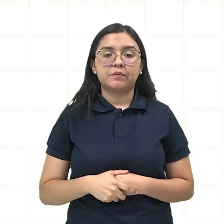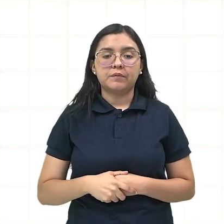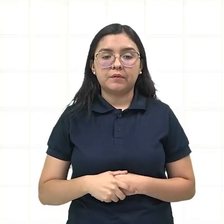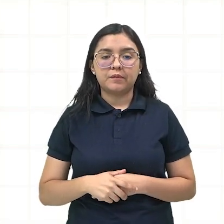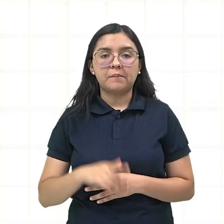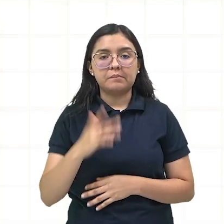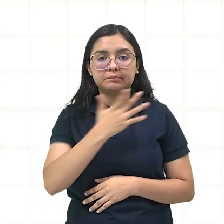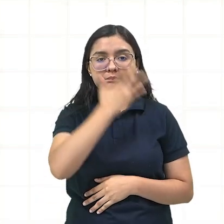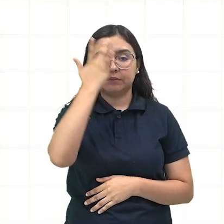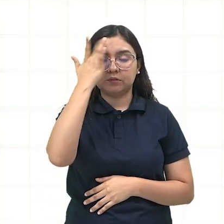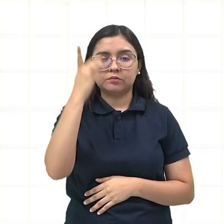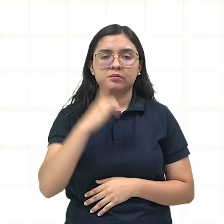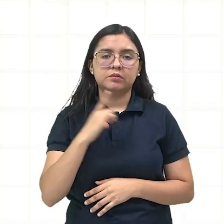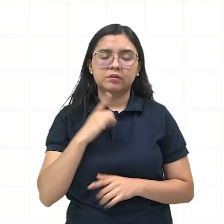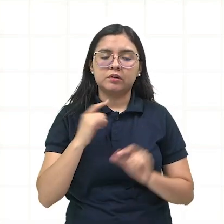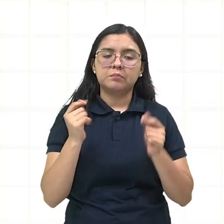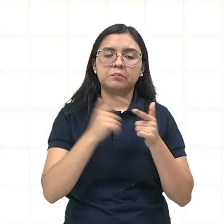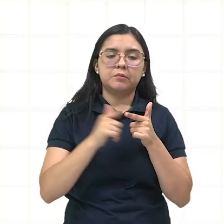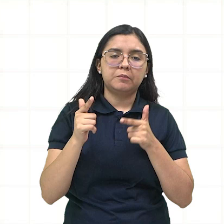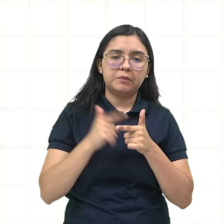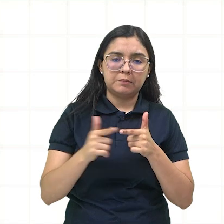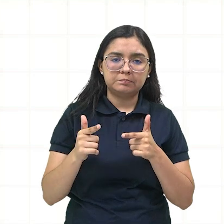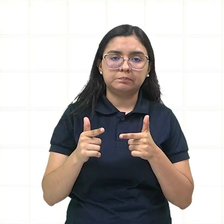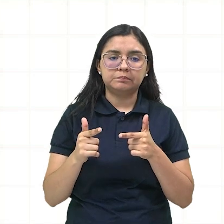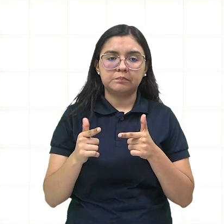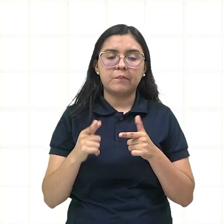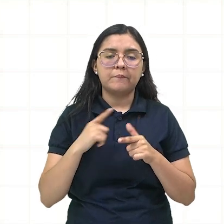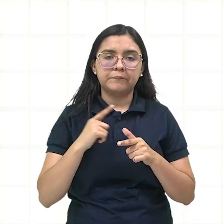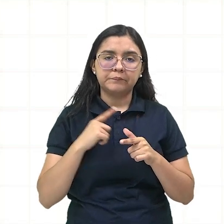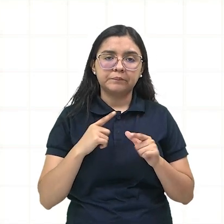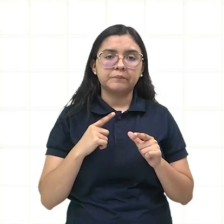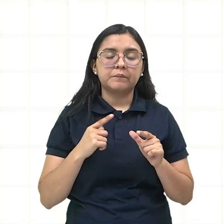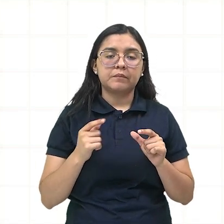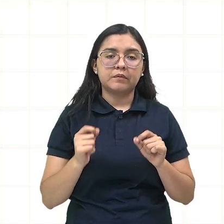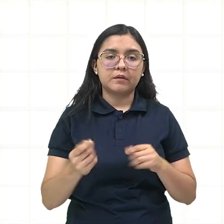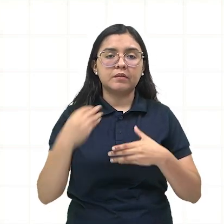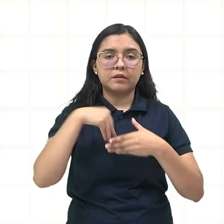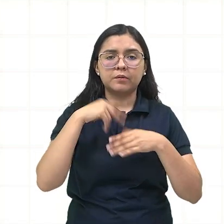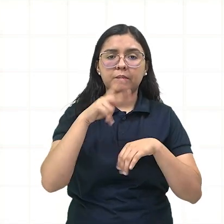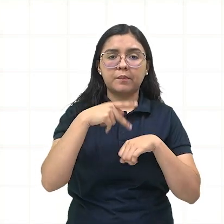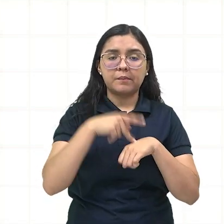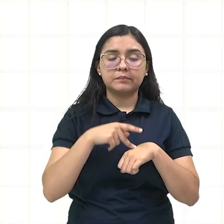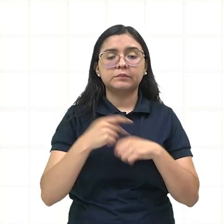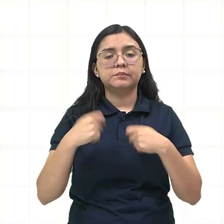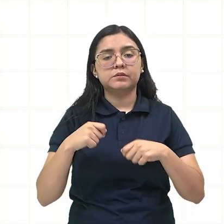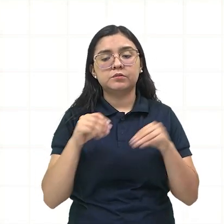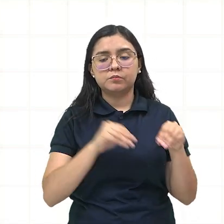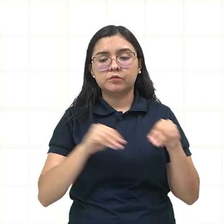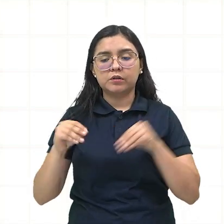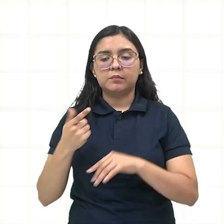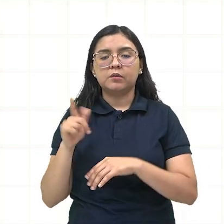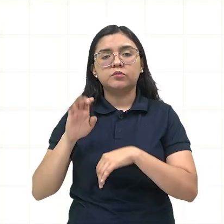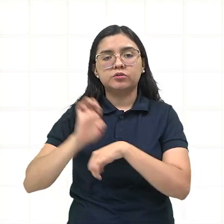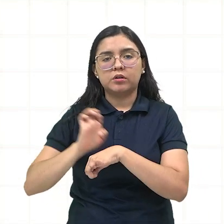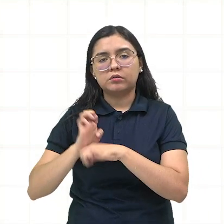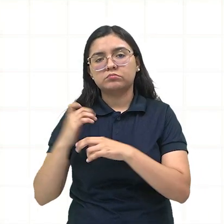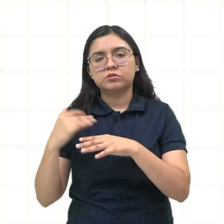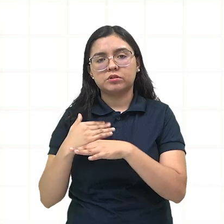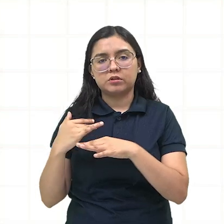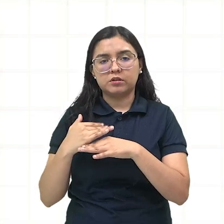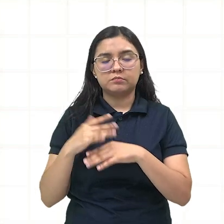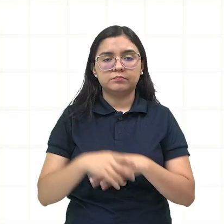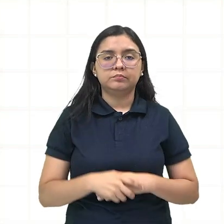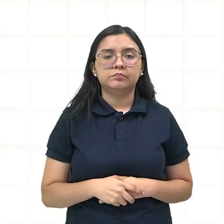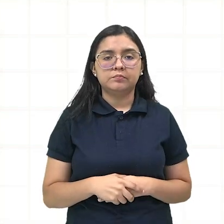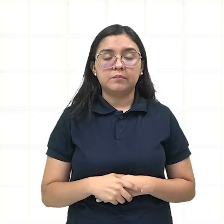comum, pessoas que estão passando por algum conflito naquele momento e tem que se deslocar dali, tem que sair dali, né, para